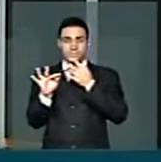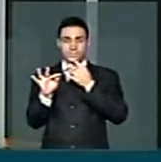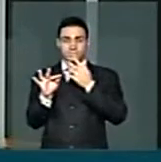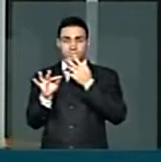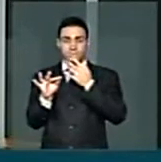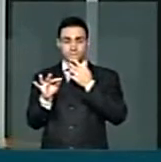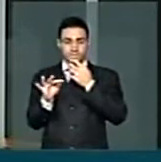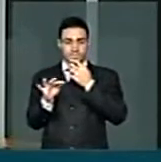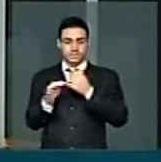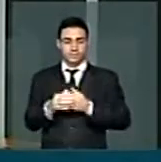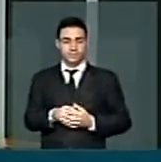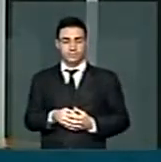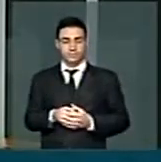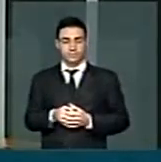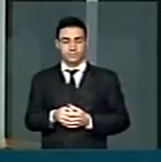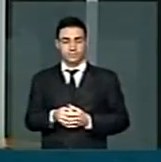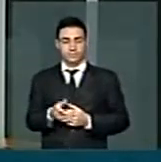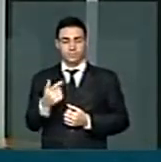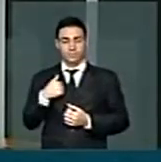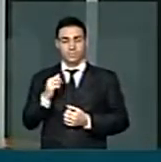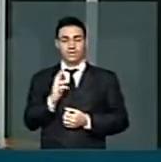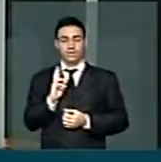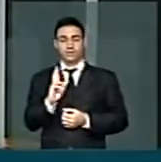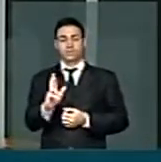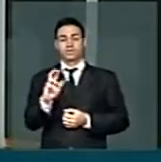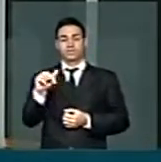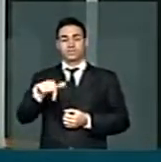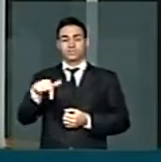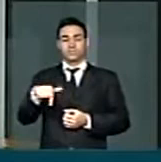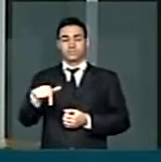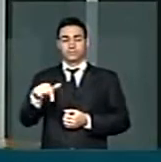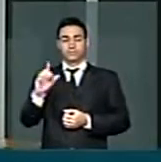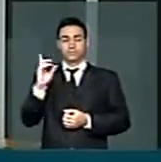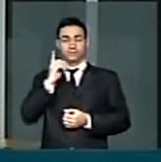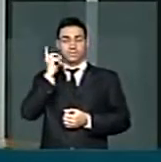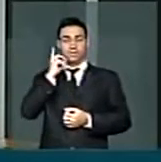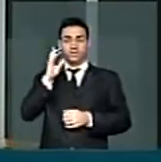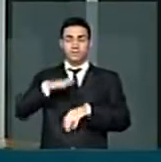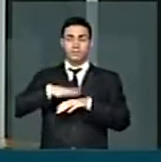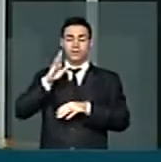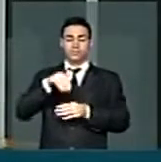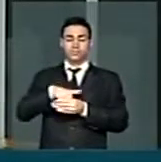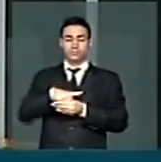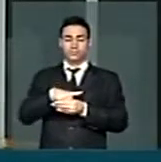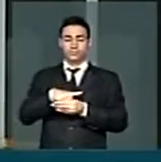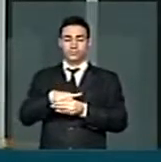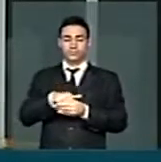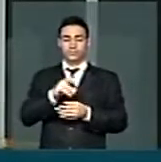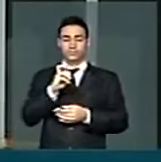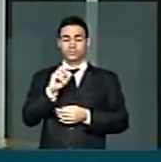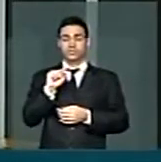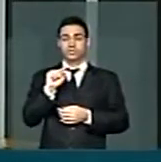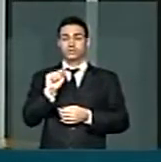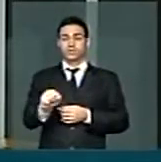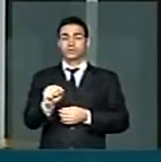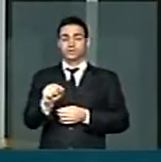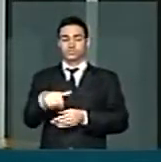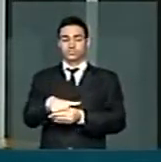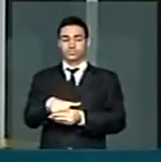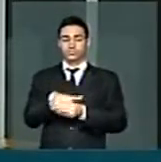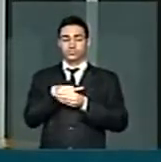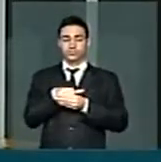sou, representar aqui nesta casa, como o deputado mais votado, quase 5.000 sufrágios,